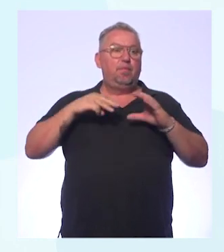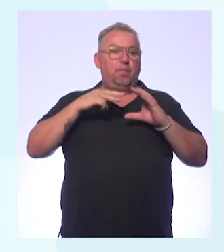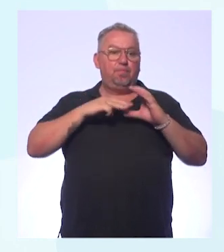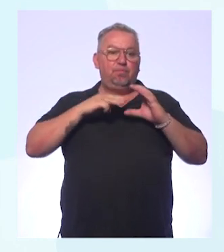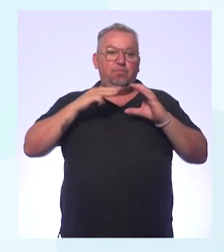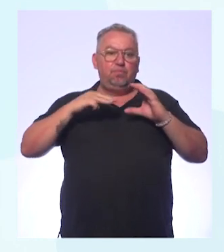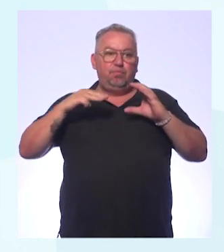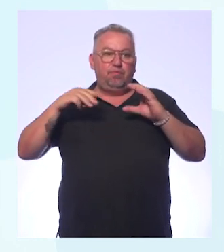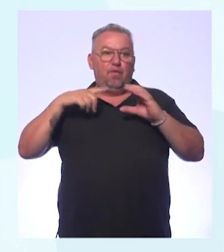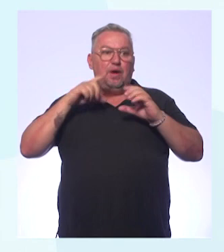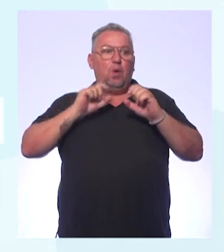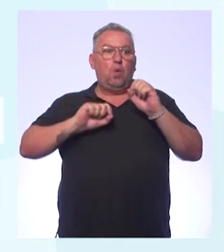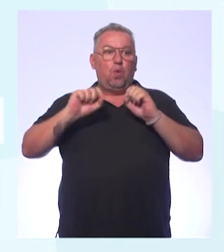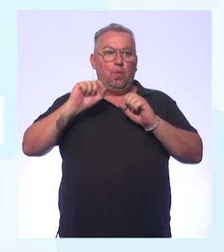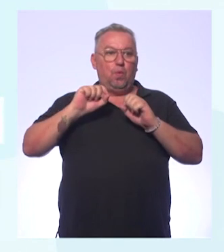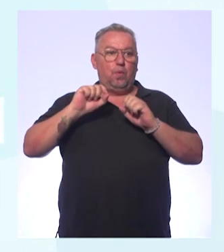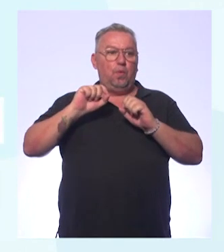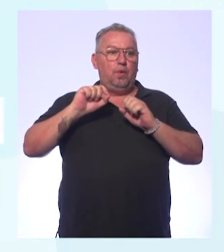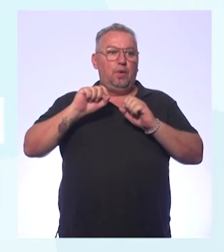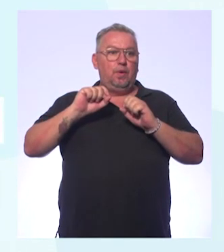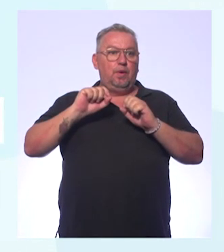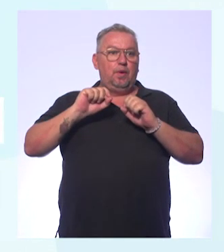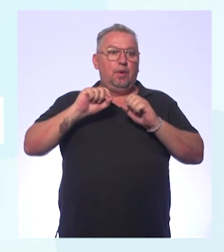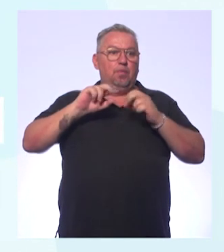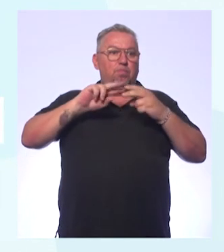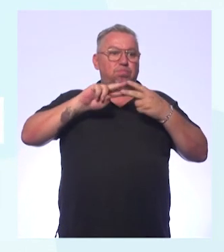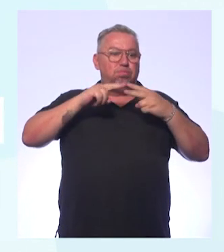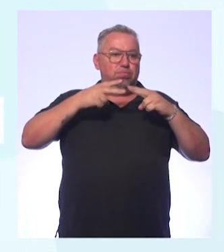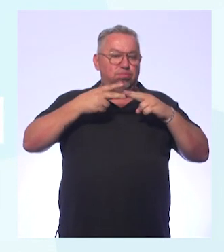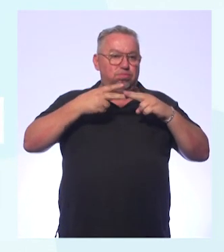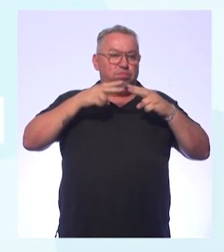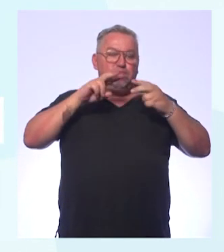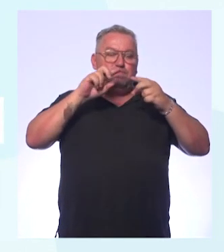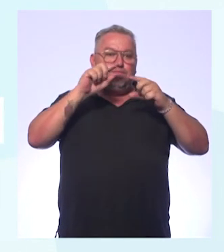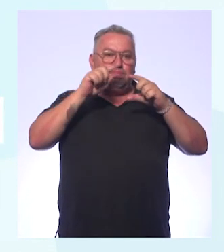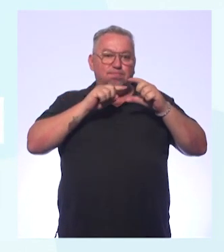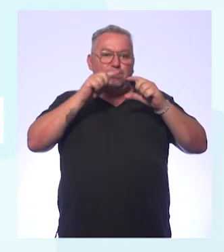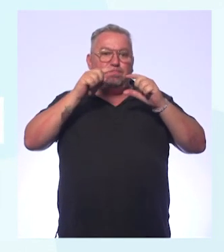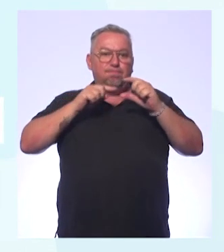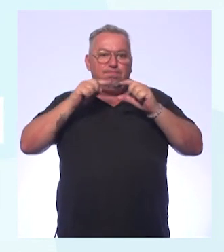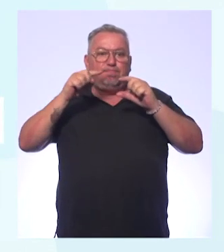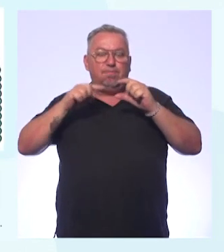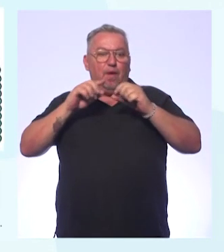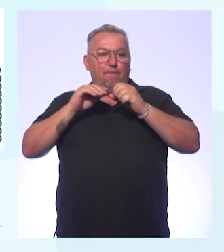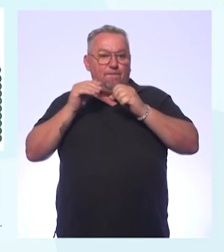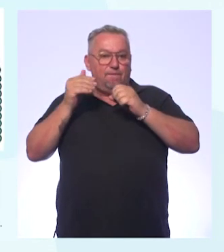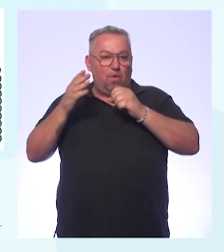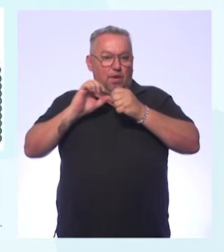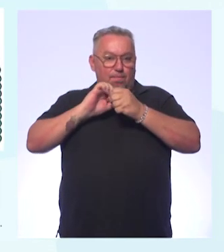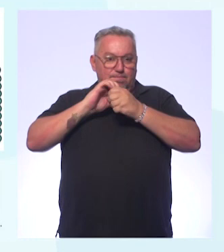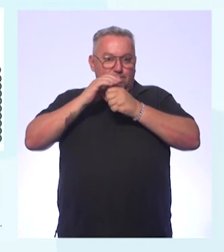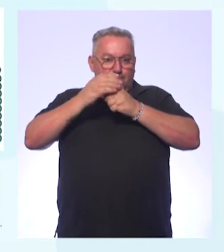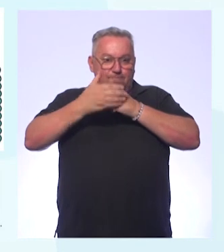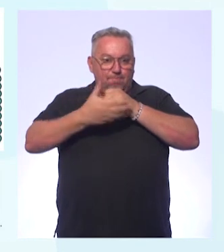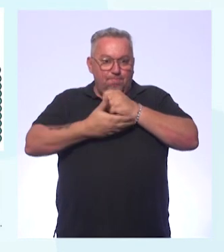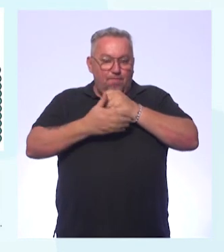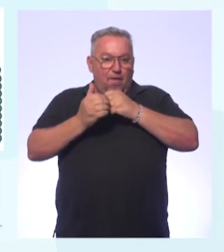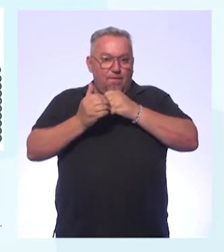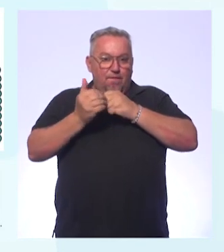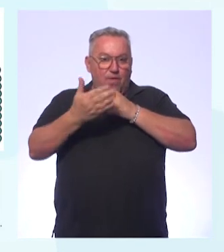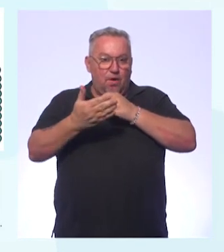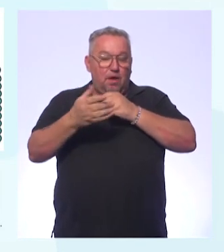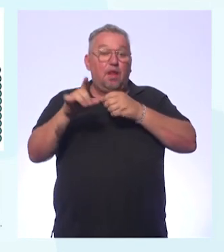mitocôndria, ela vai ter uma membrana externa, tá bom? E ela vai ter uma